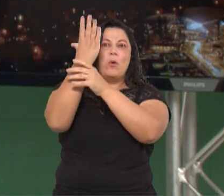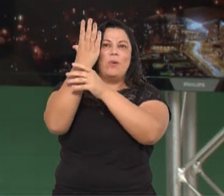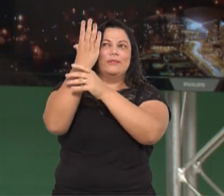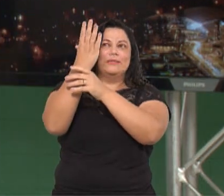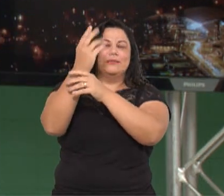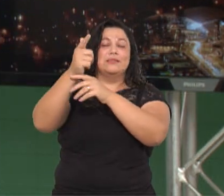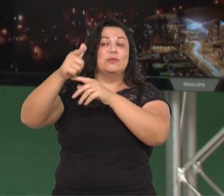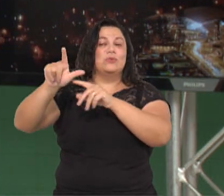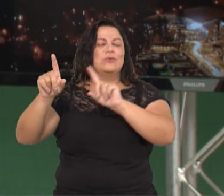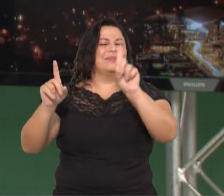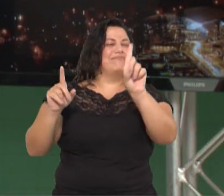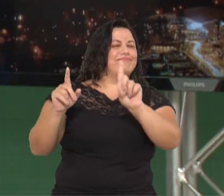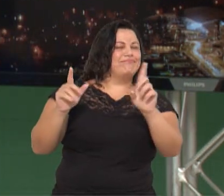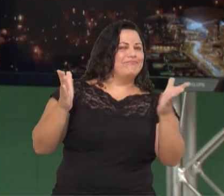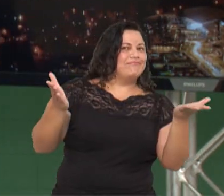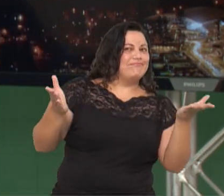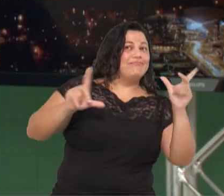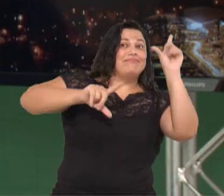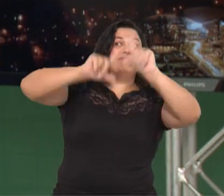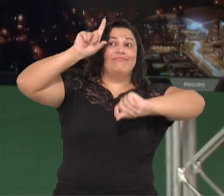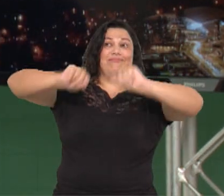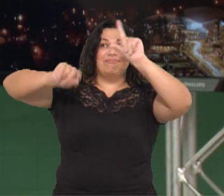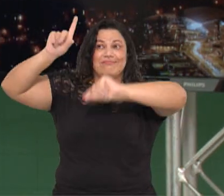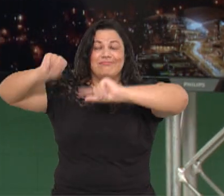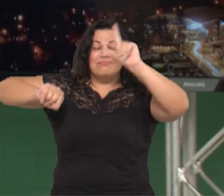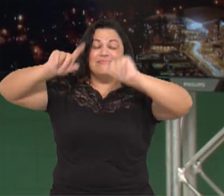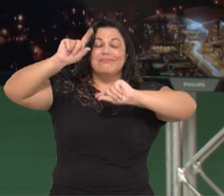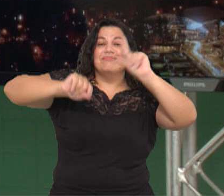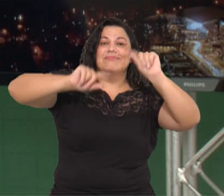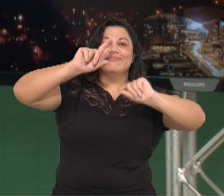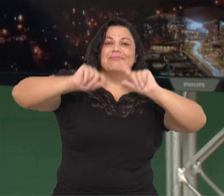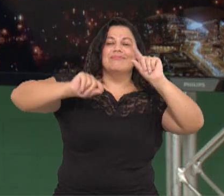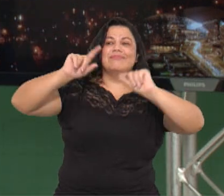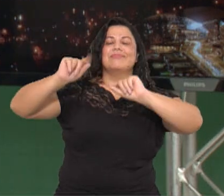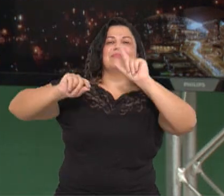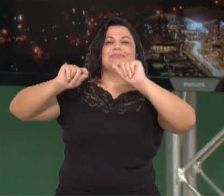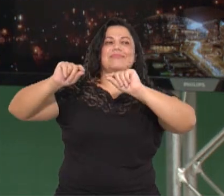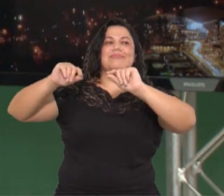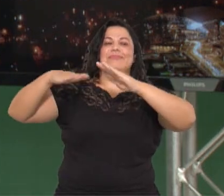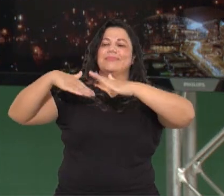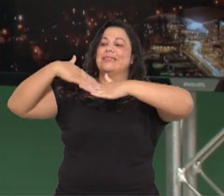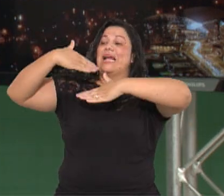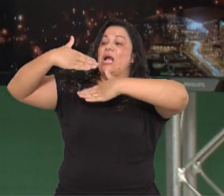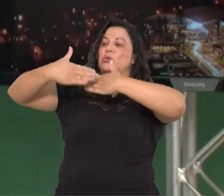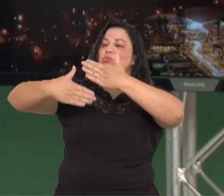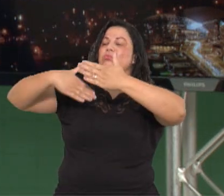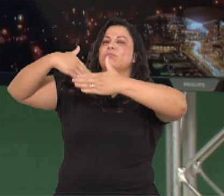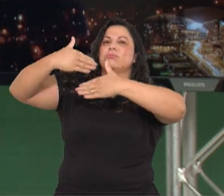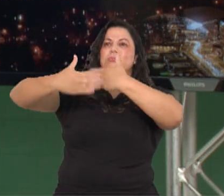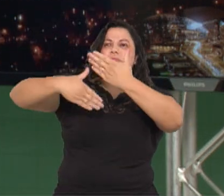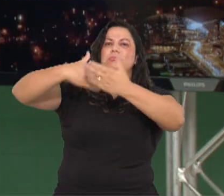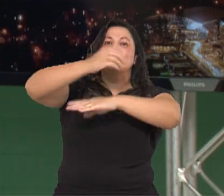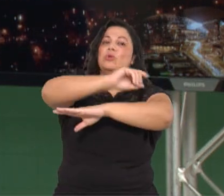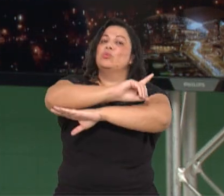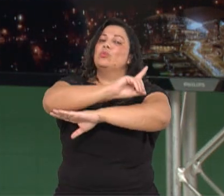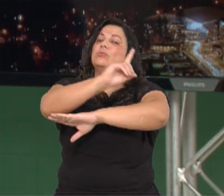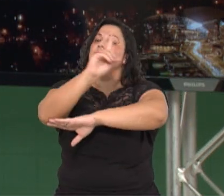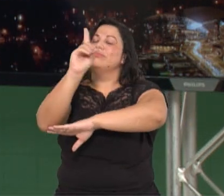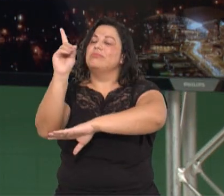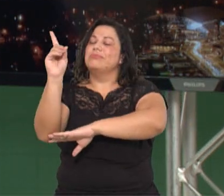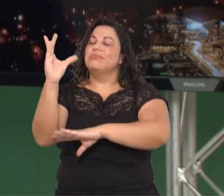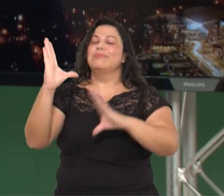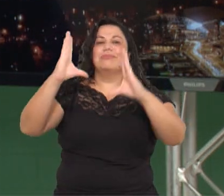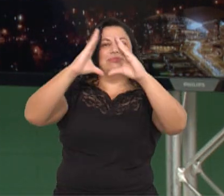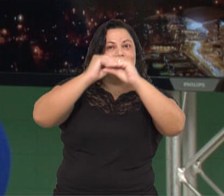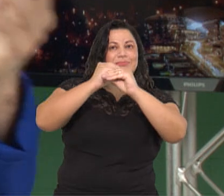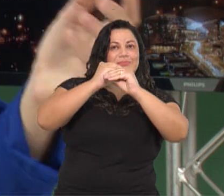temos as estrelas, nós temos então o quê? A sucessão dos dias e das noites, que é o assunto